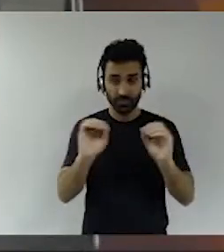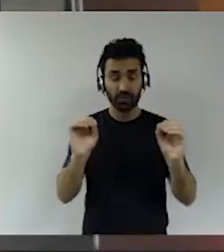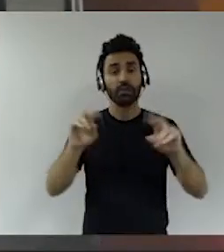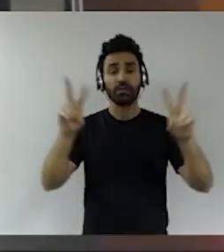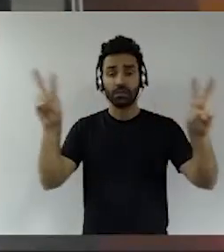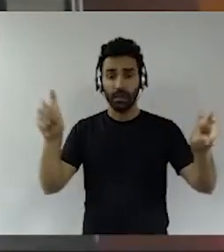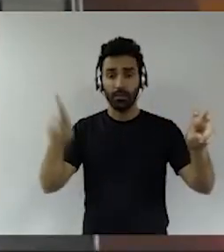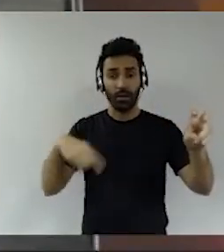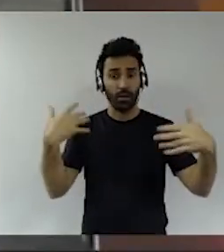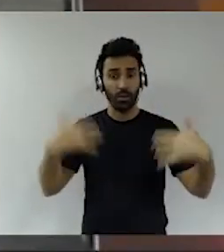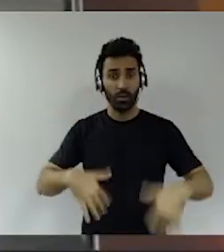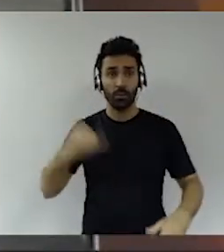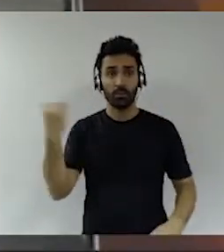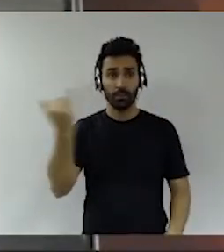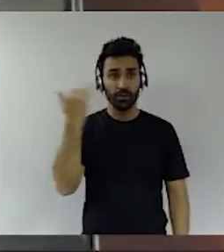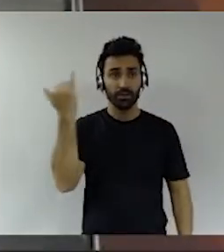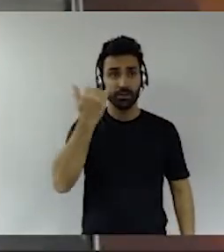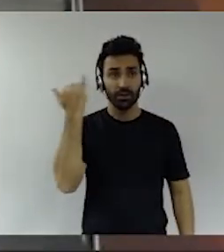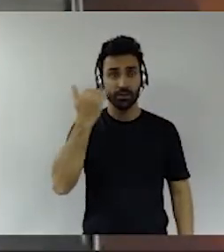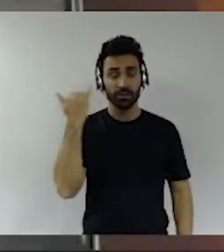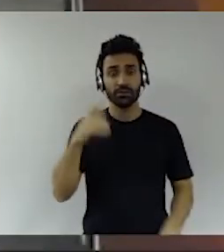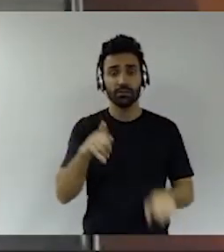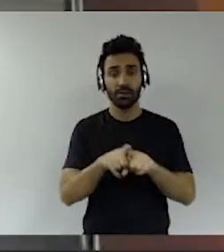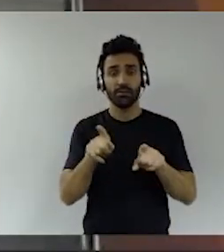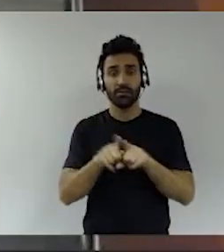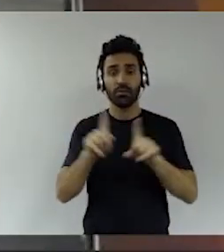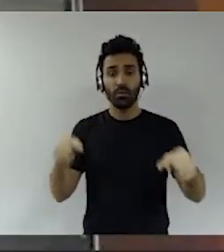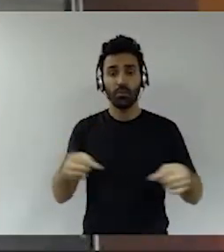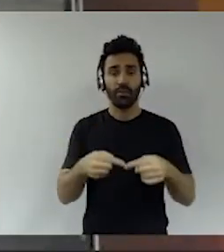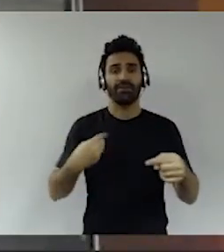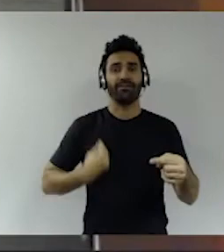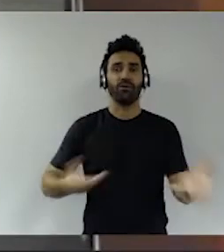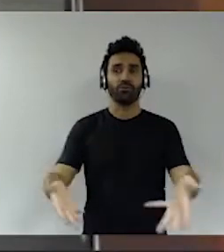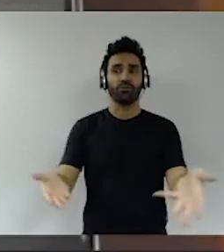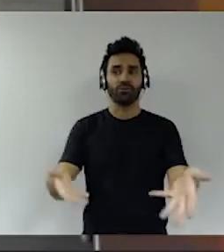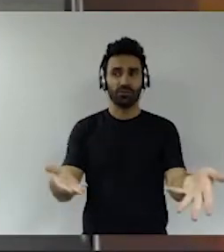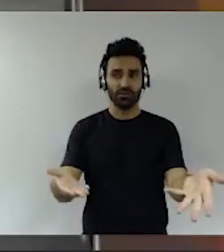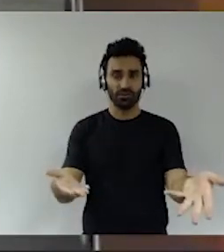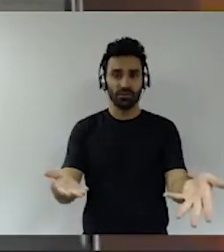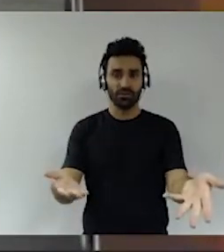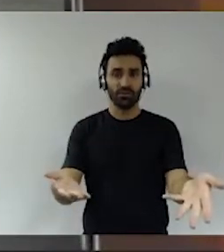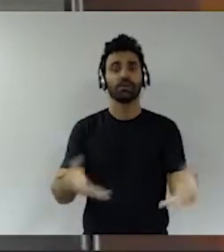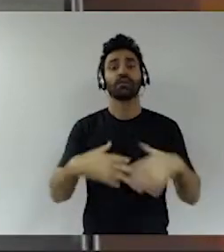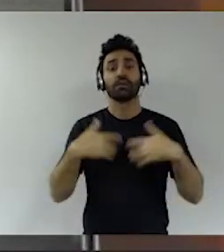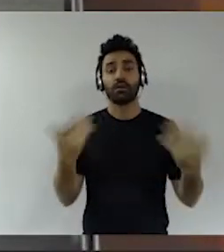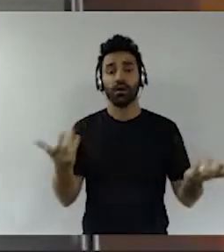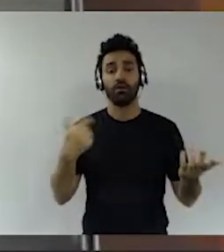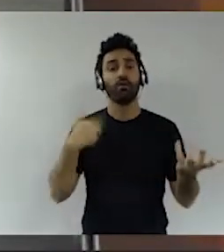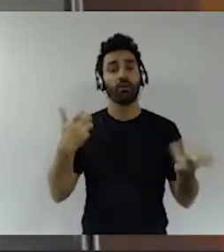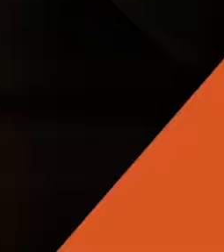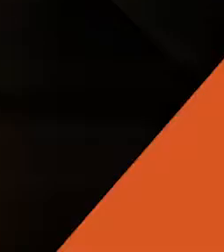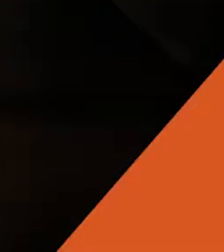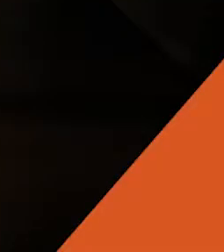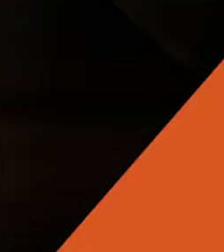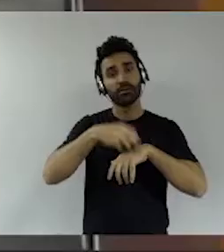bastante importante e muito atual. E eu vou fazer, então, ponderações